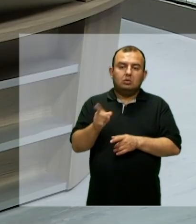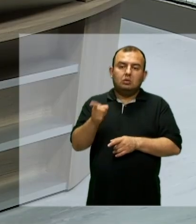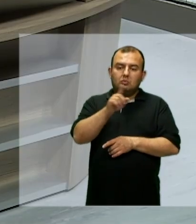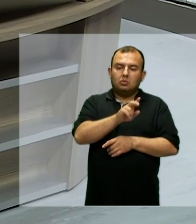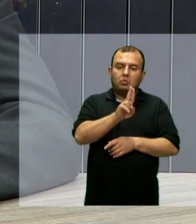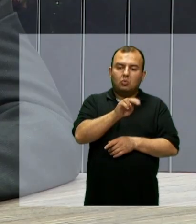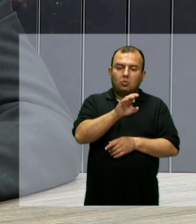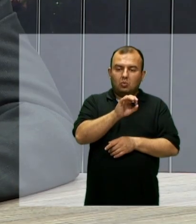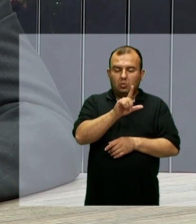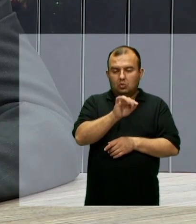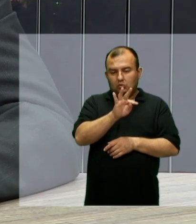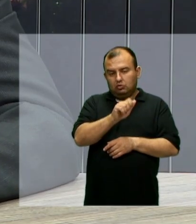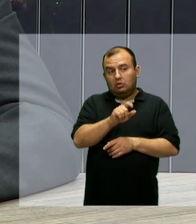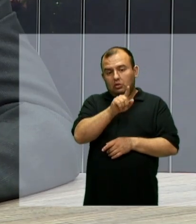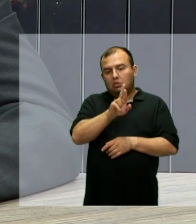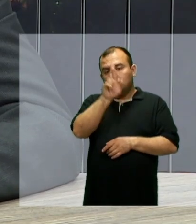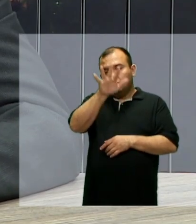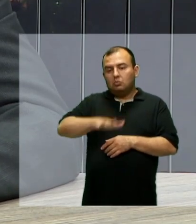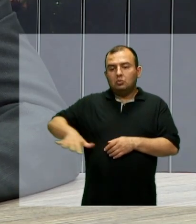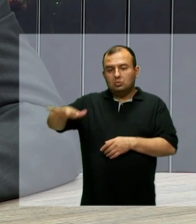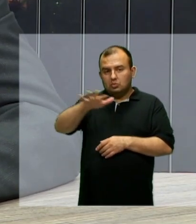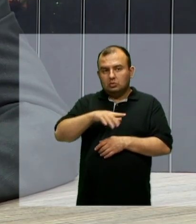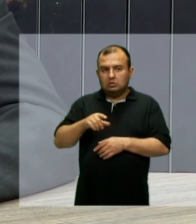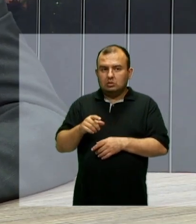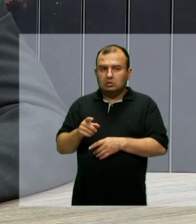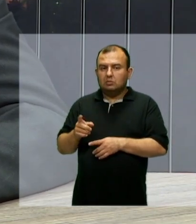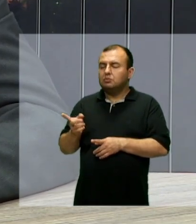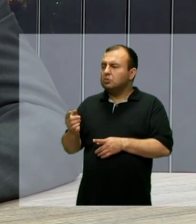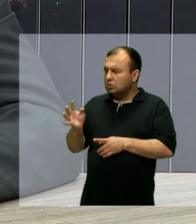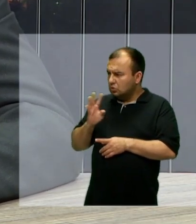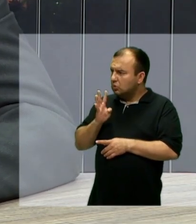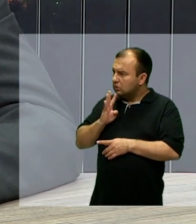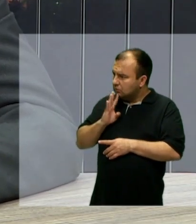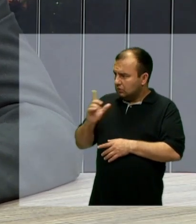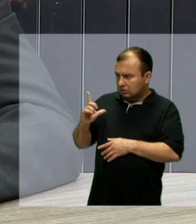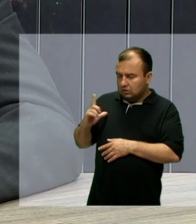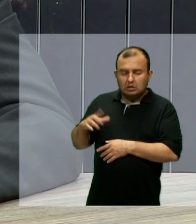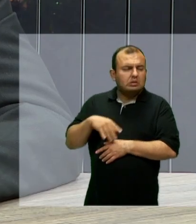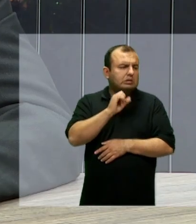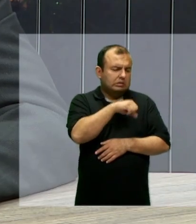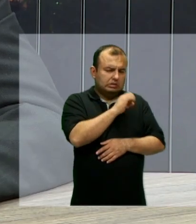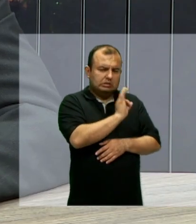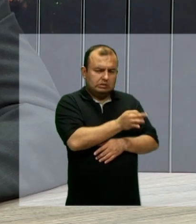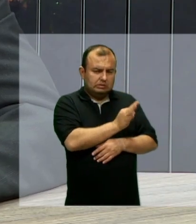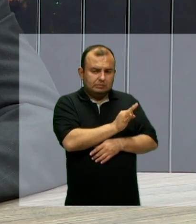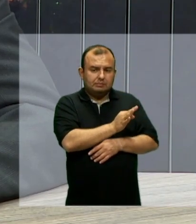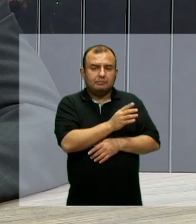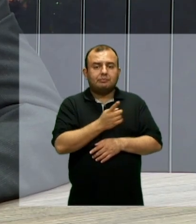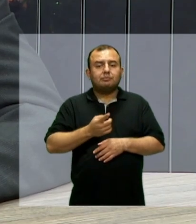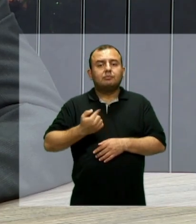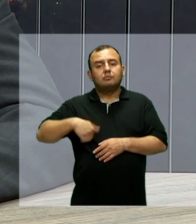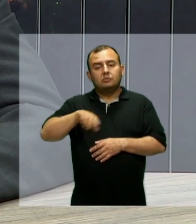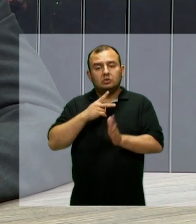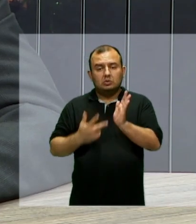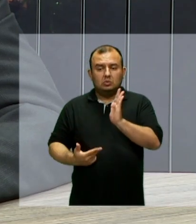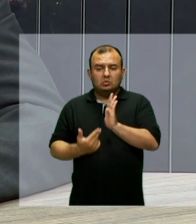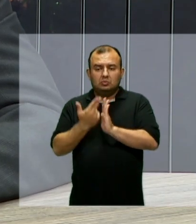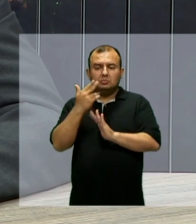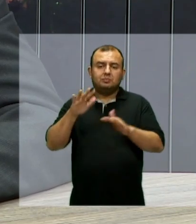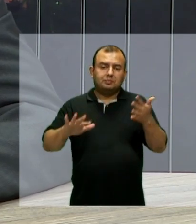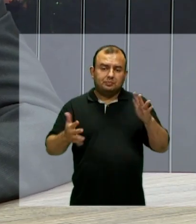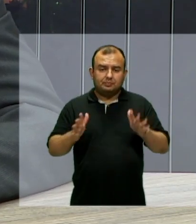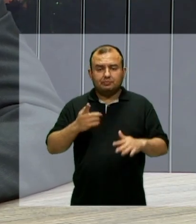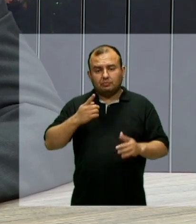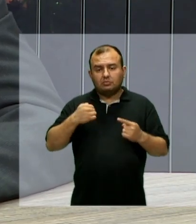oncologista, não sou eu. Mas o senhor tem sim, sabe? tem. Não, com certeza, né? Para ter uma ideia, nós operamos em média, quando